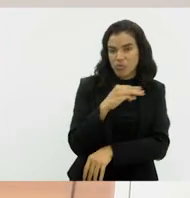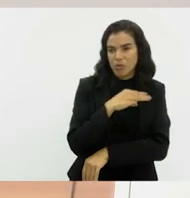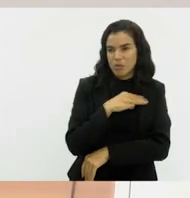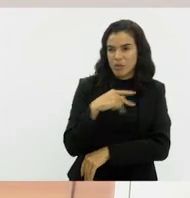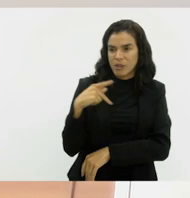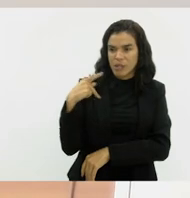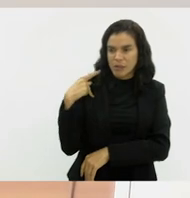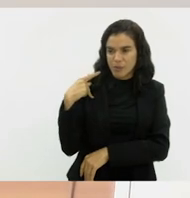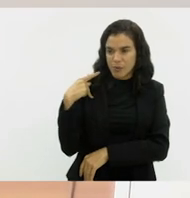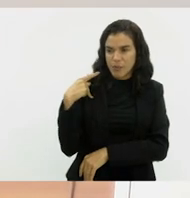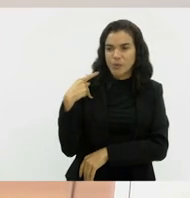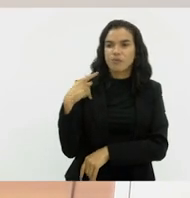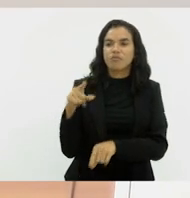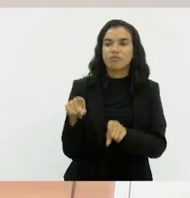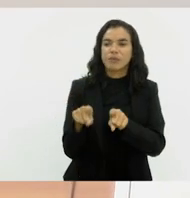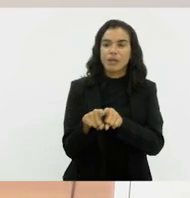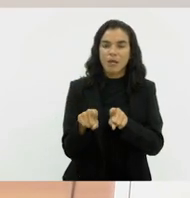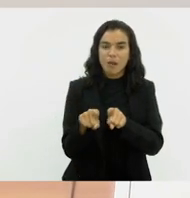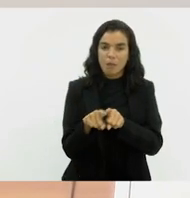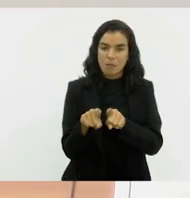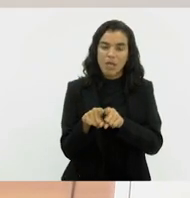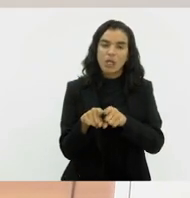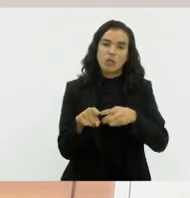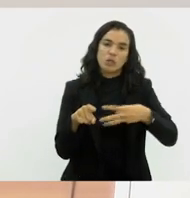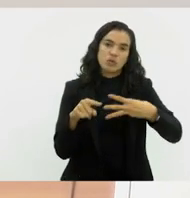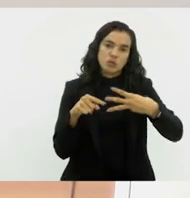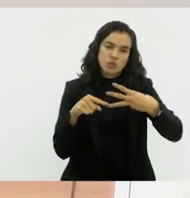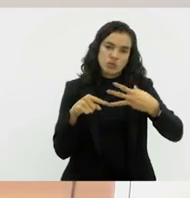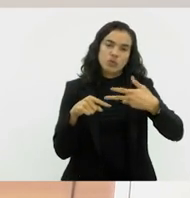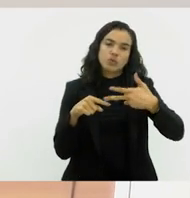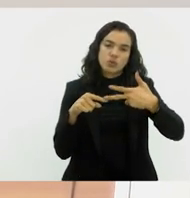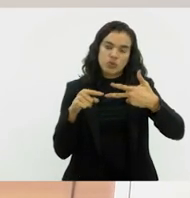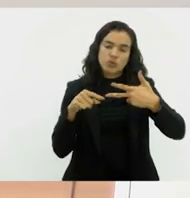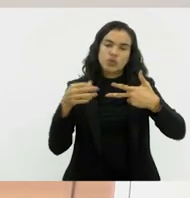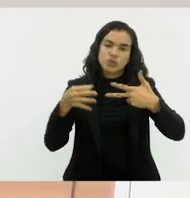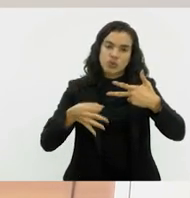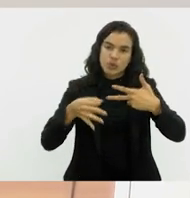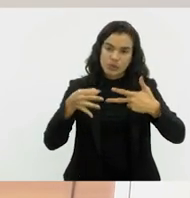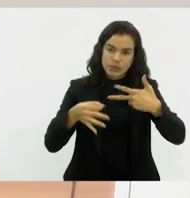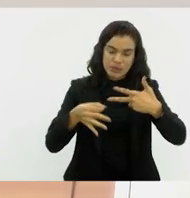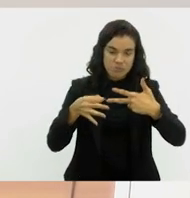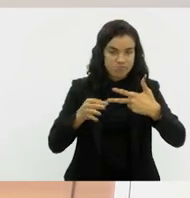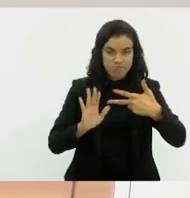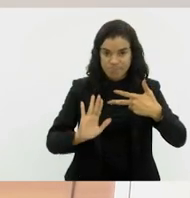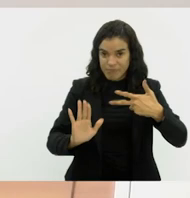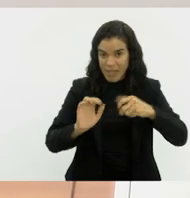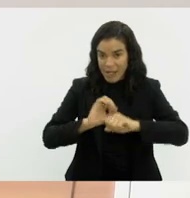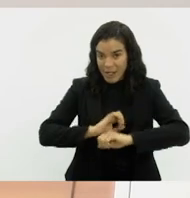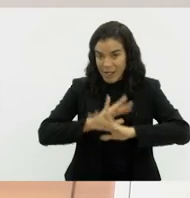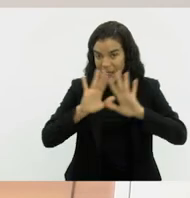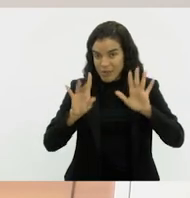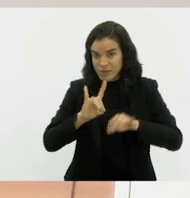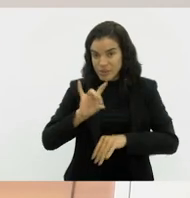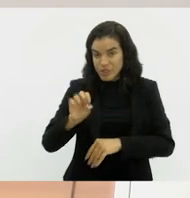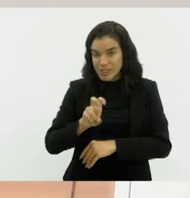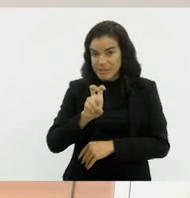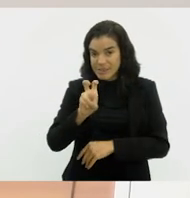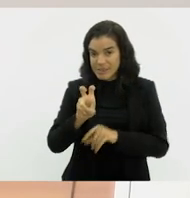e também, por via de consequência, do Poder Judiciário. Isso foi muito claro, que no dia 5 o senhor